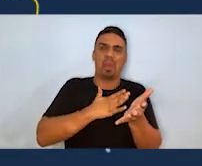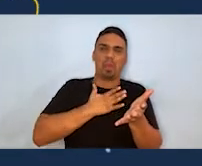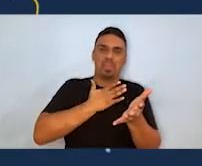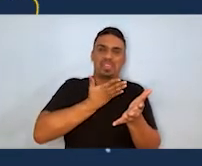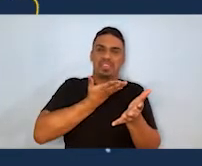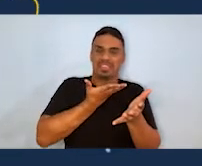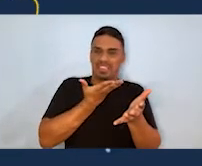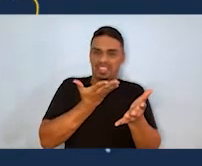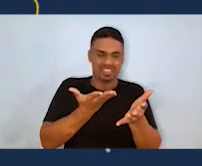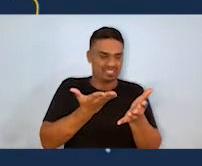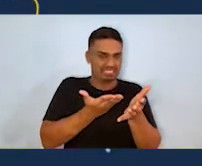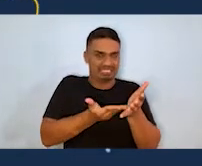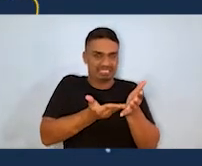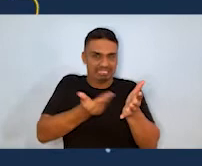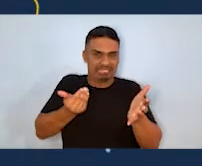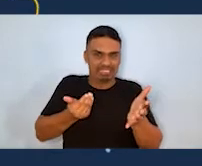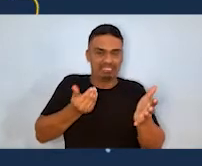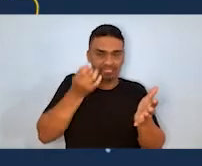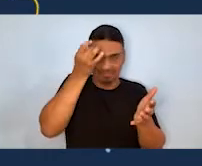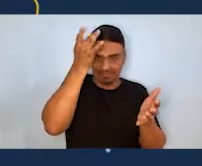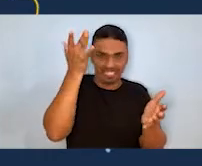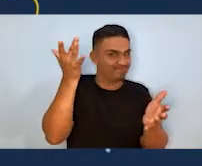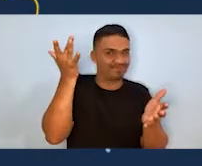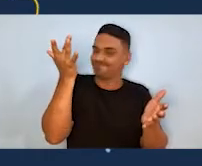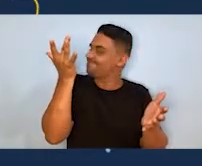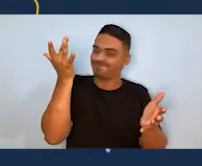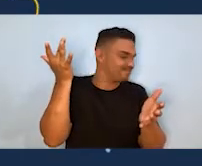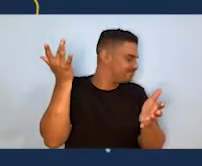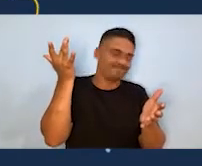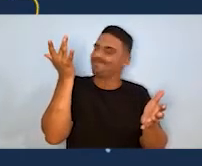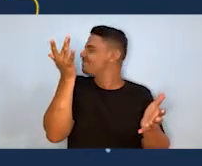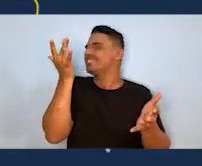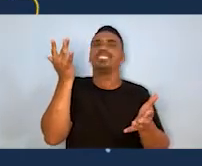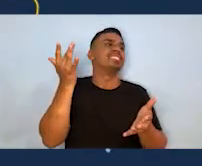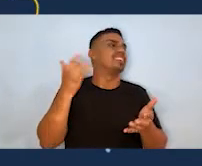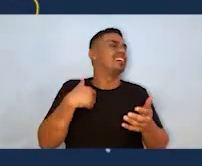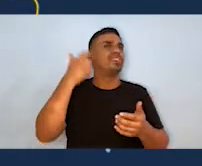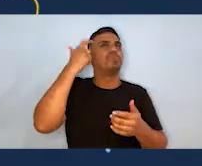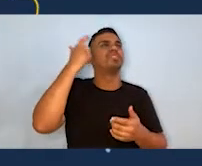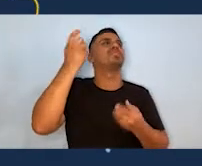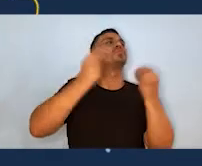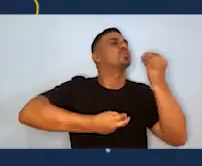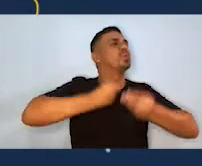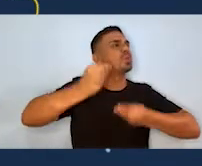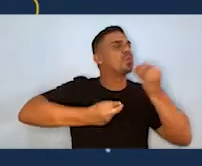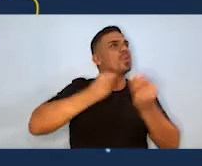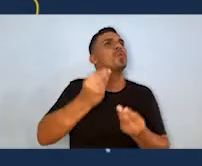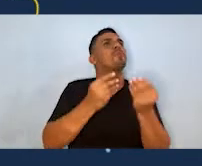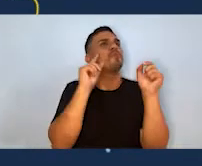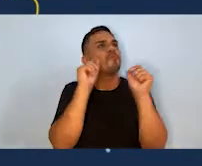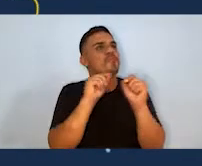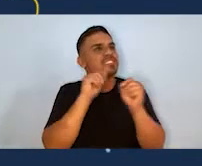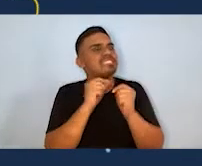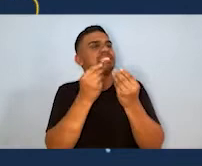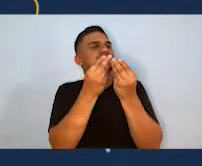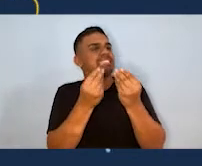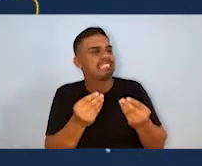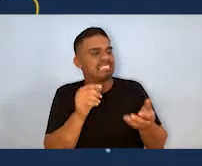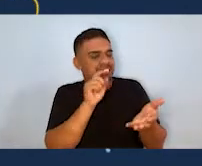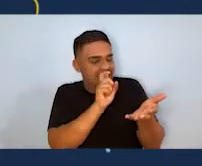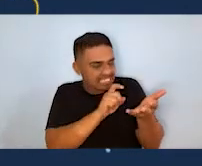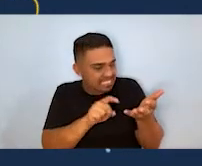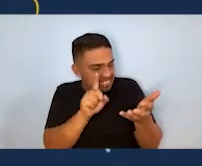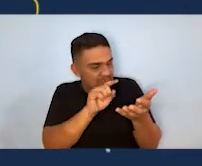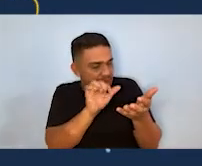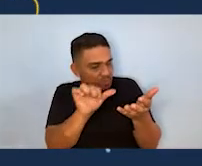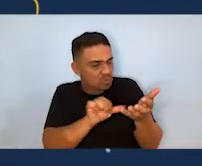não consegue remover de forma fácil, e você fala, putz, como é que eu vou conseguir colocar aquele detalhe